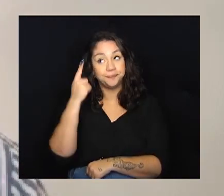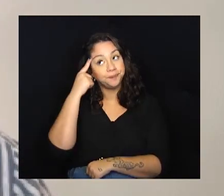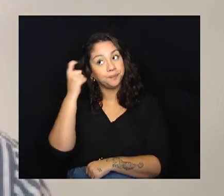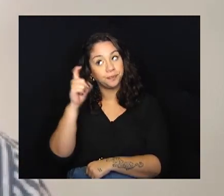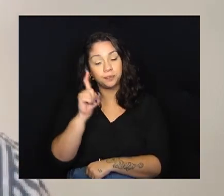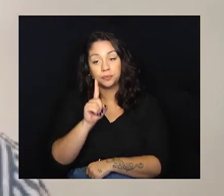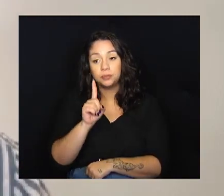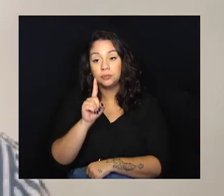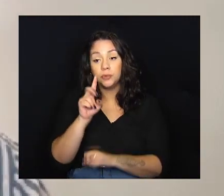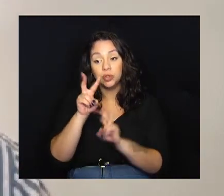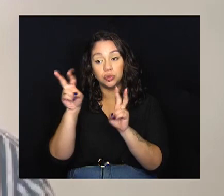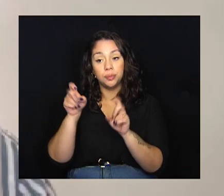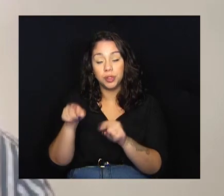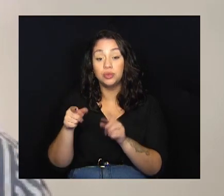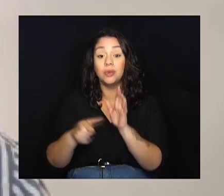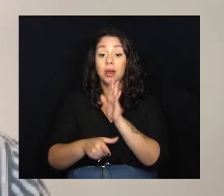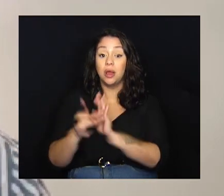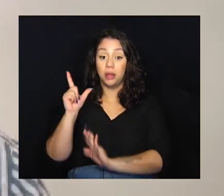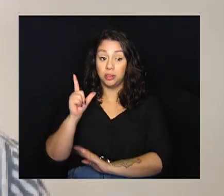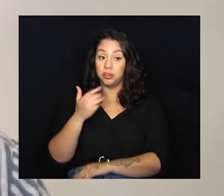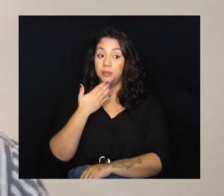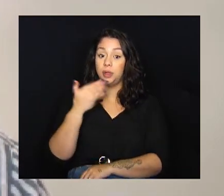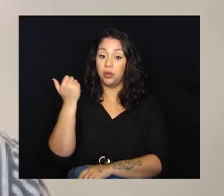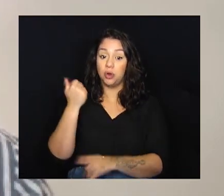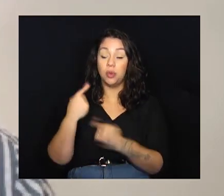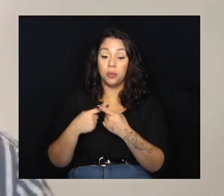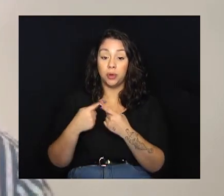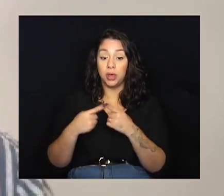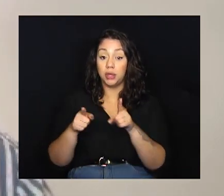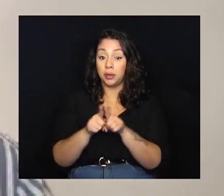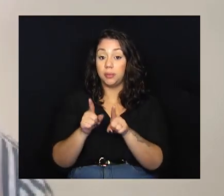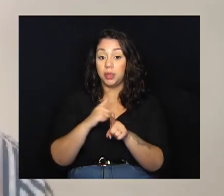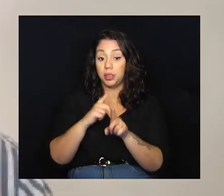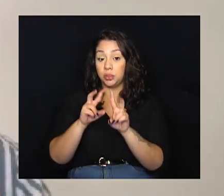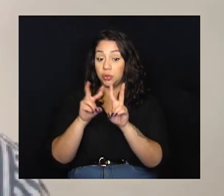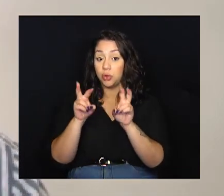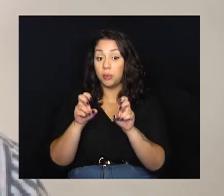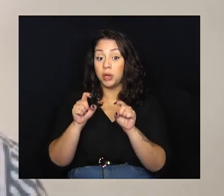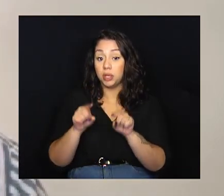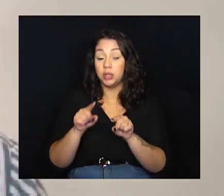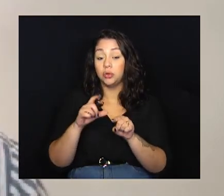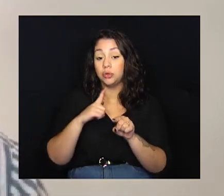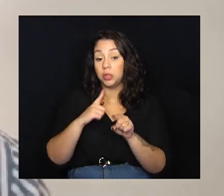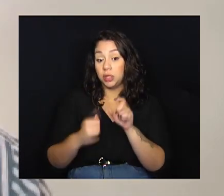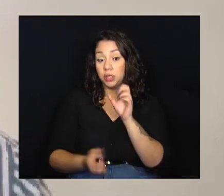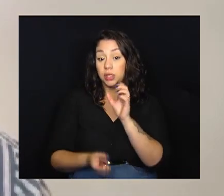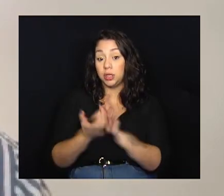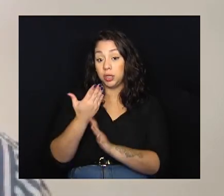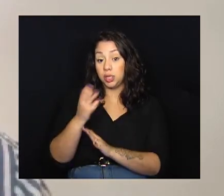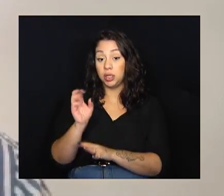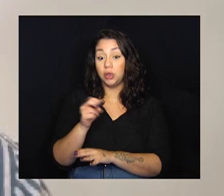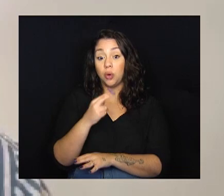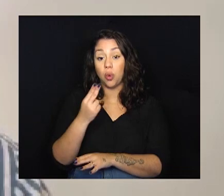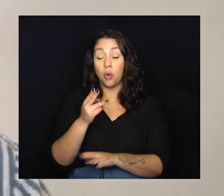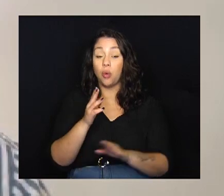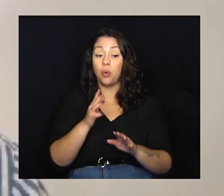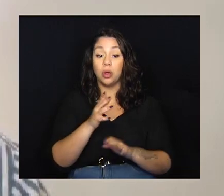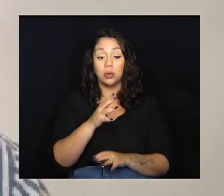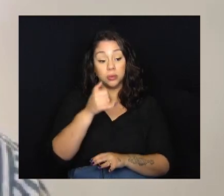quanto antes melhor tá porque também tem essa questão por mais que a gente cria o Preserve